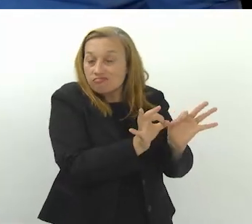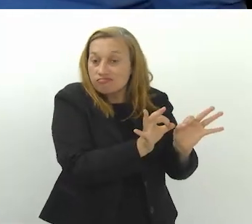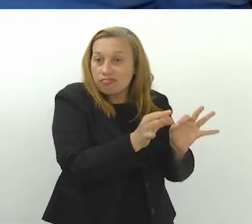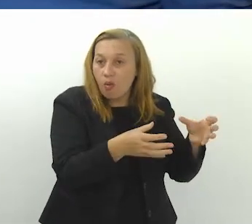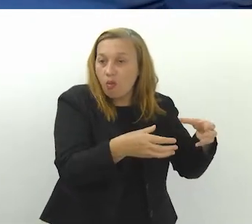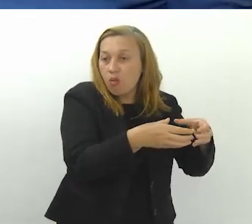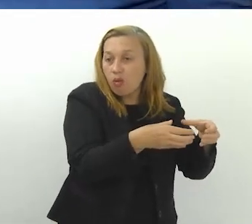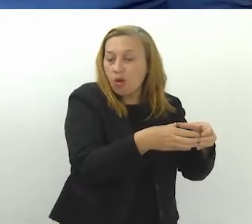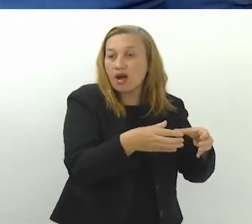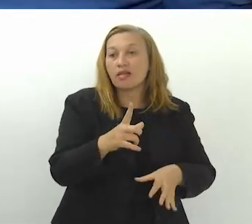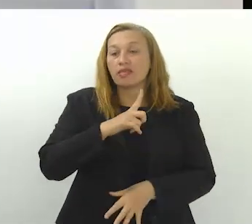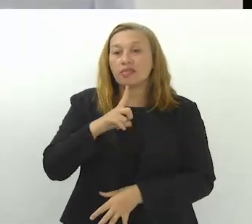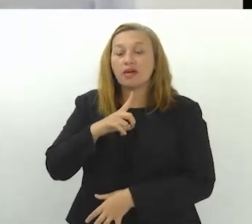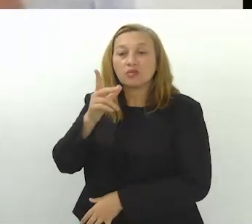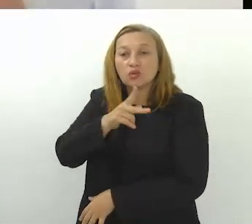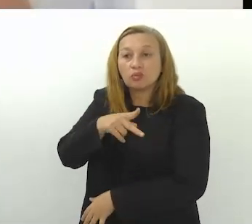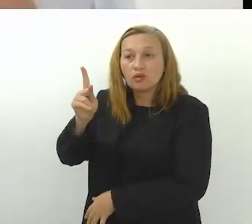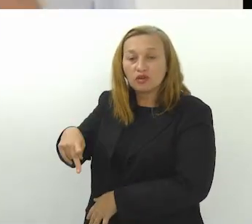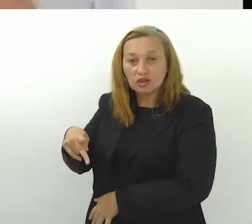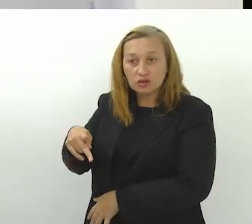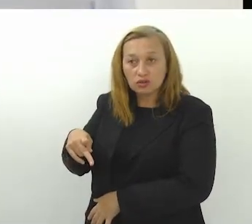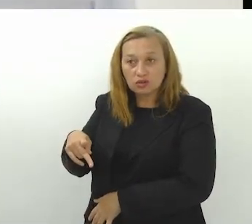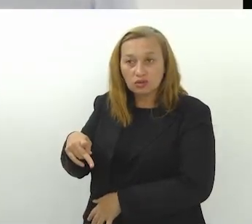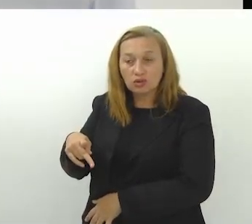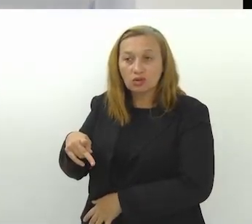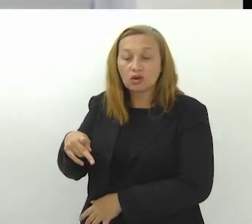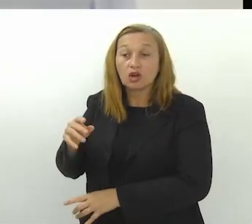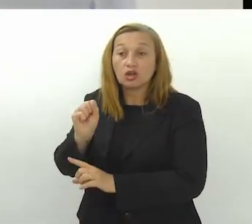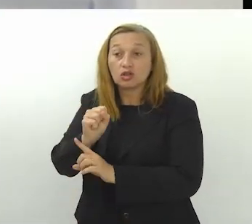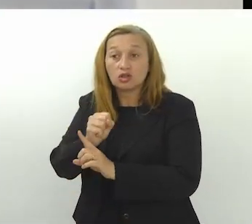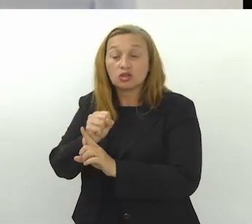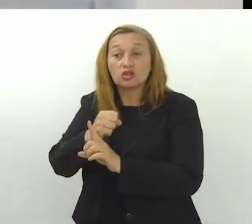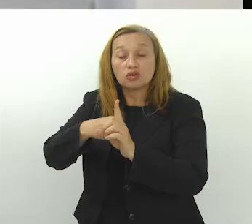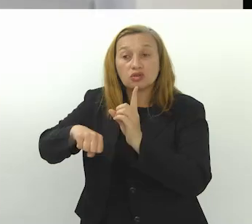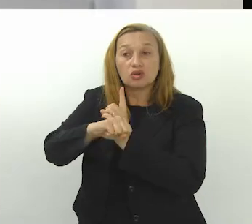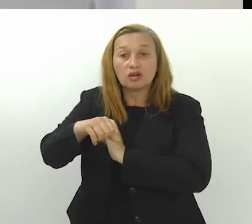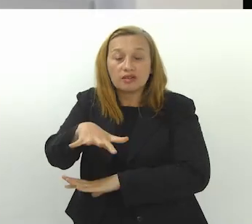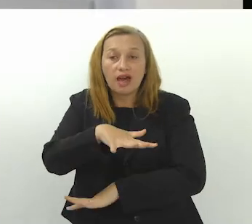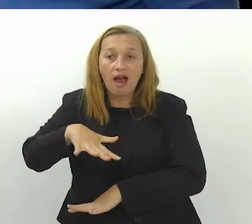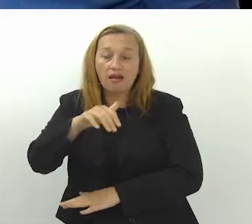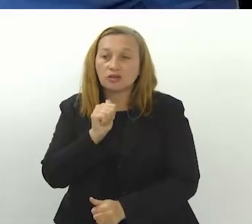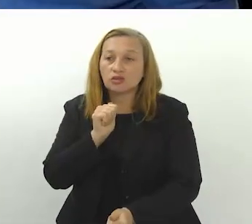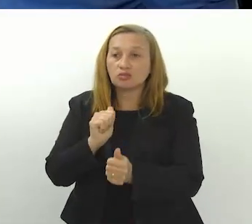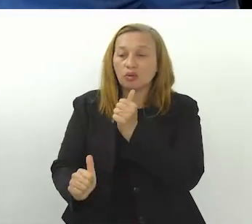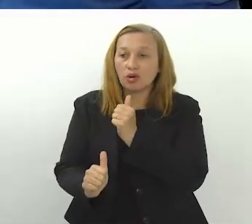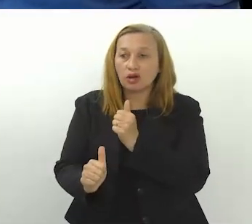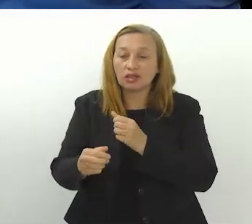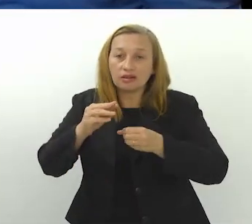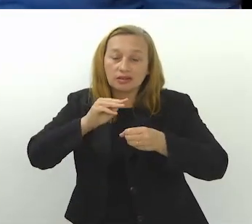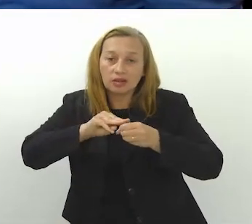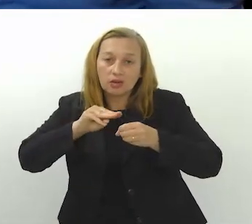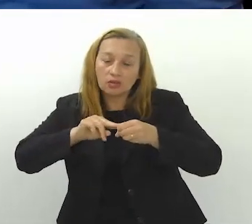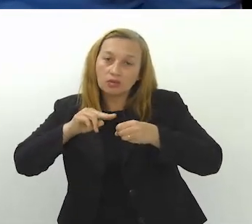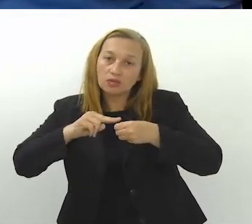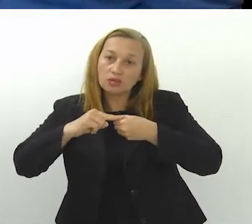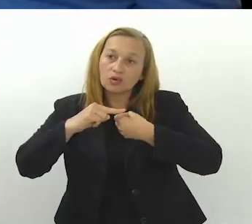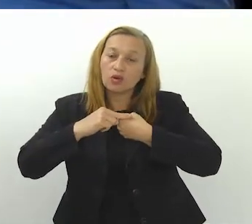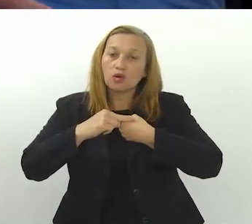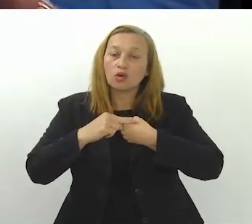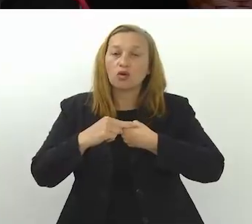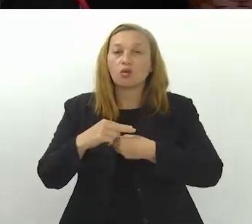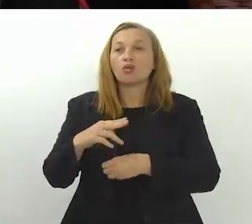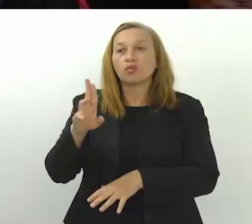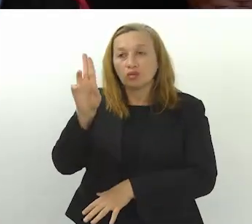temos o professor Felipe Tavares Paes Lopes, que é professor de Sociologia na área do esporte da Unicamp, a Universidade